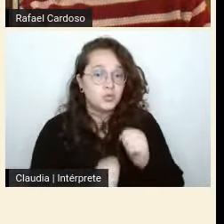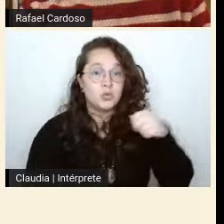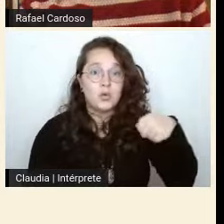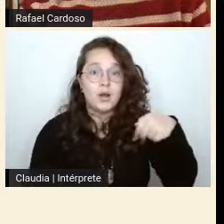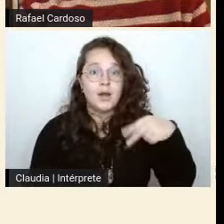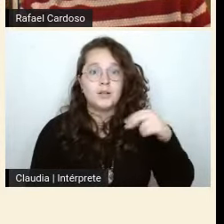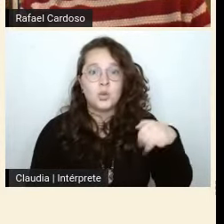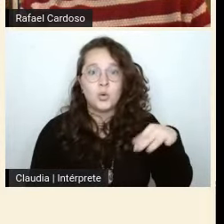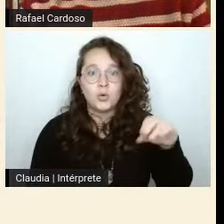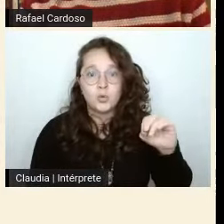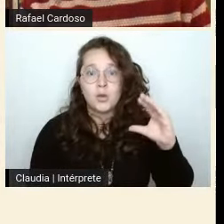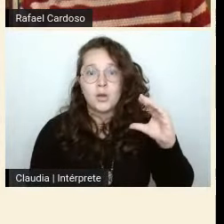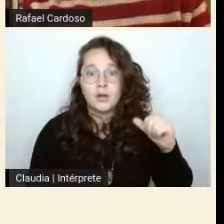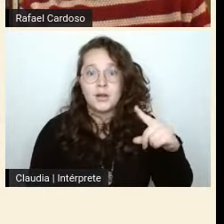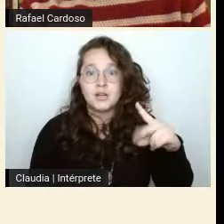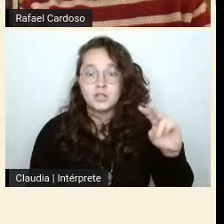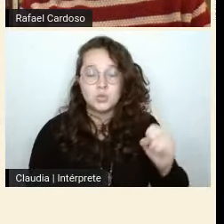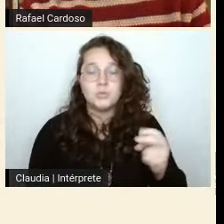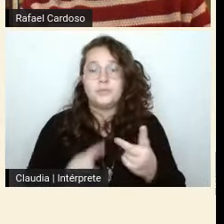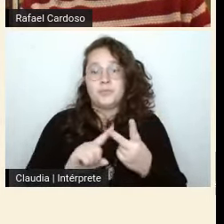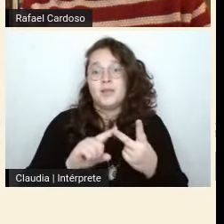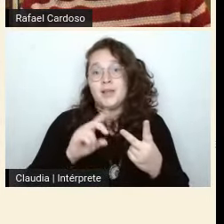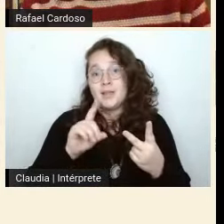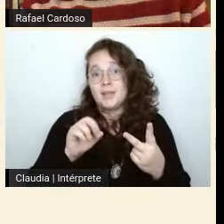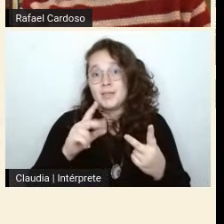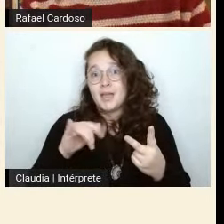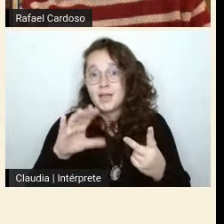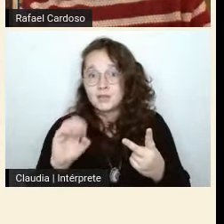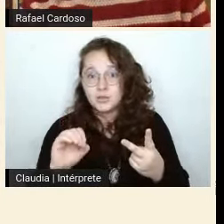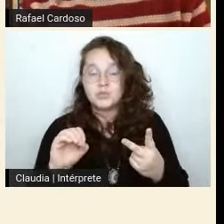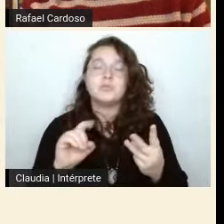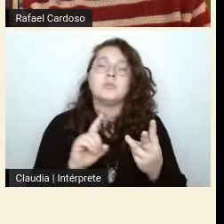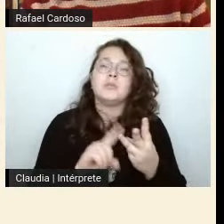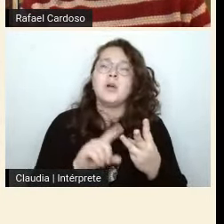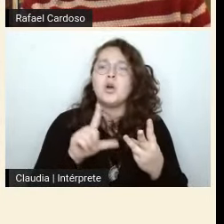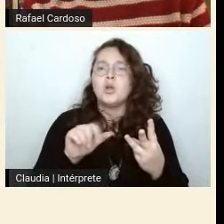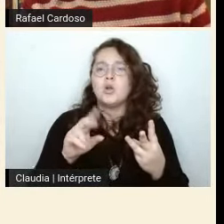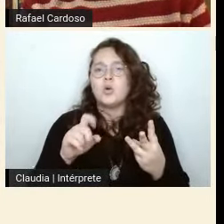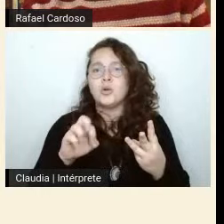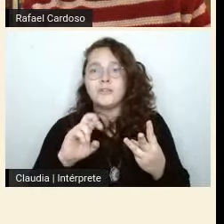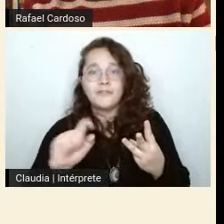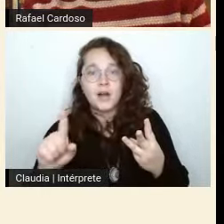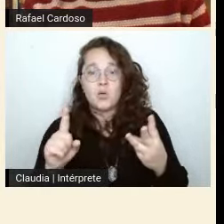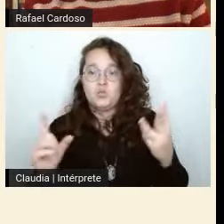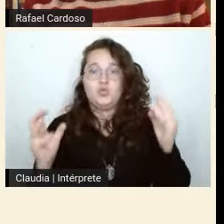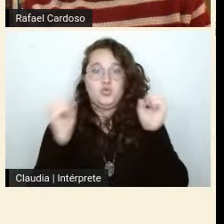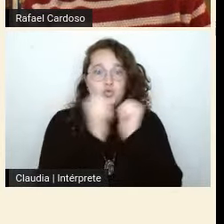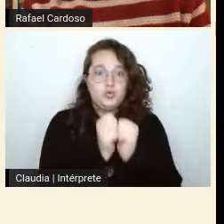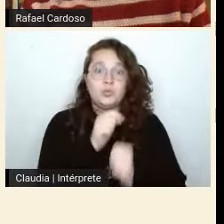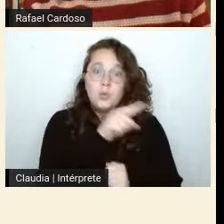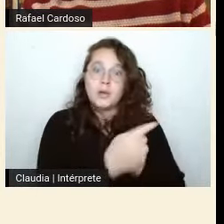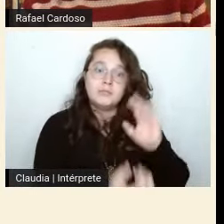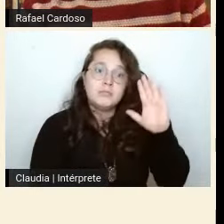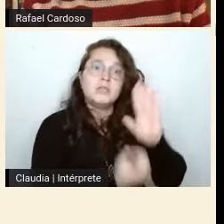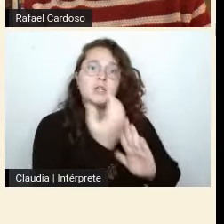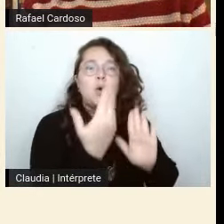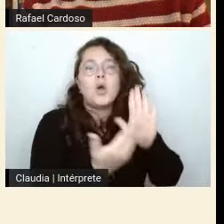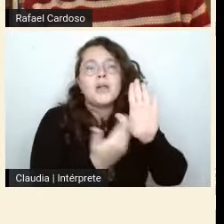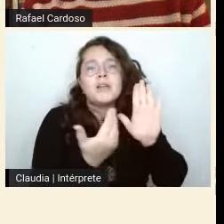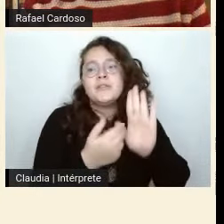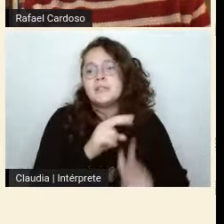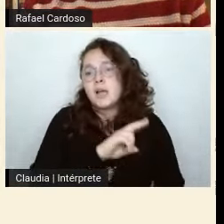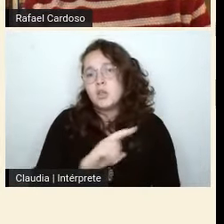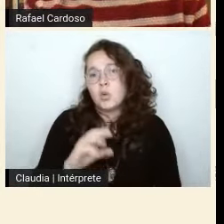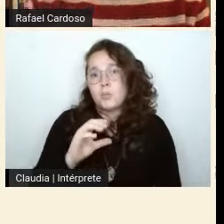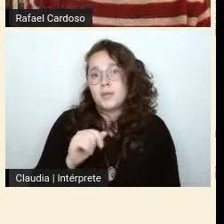Souza, Décio de Almeida Prado, Paulo Emílio Salles Gomes, Lorival foi um dos fundadores da revista Clima, na qual atuou